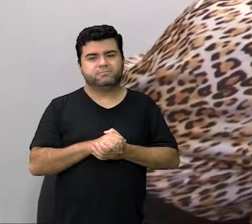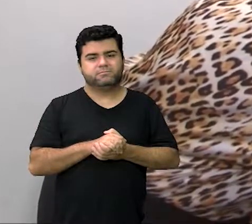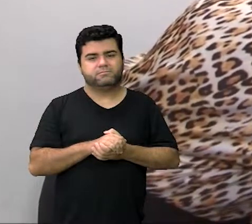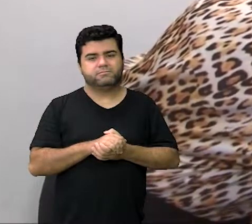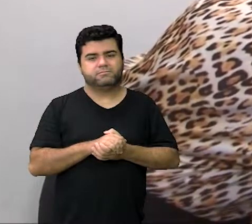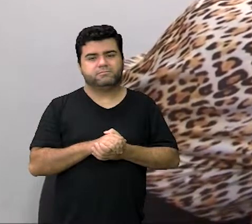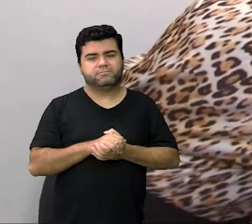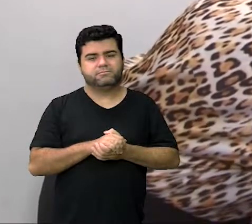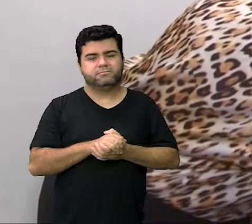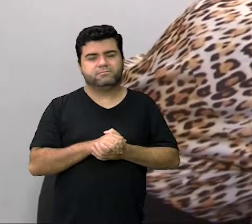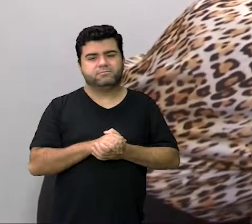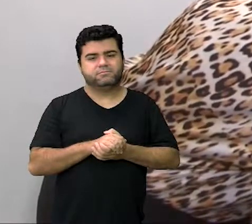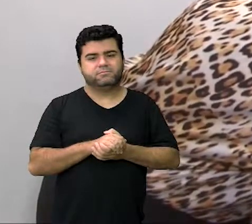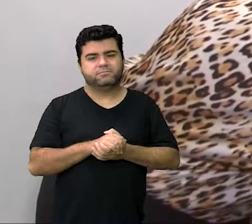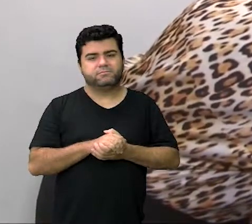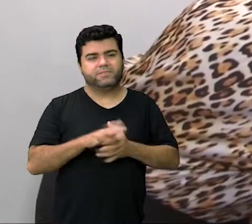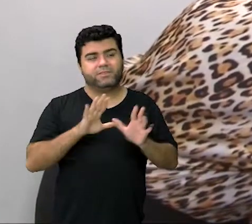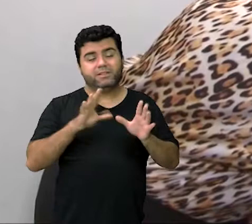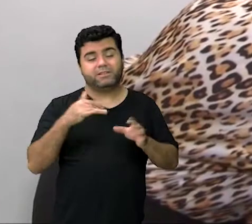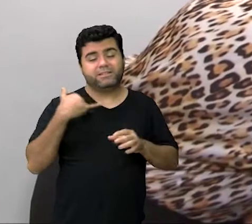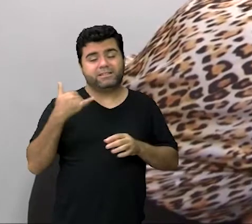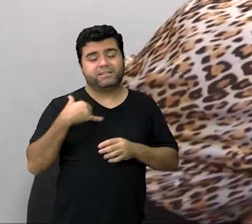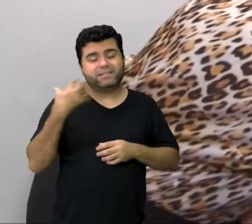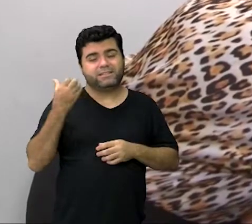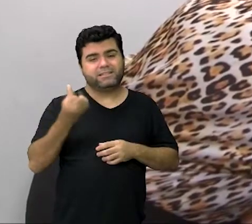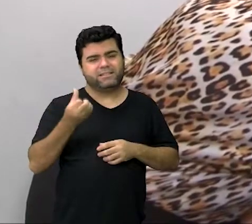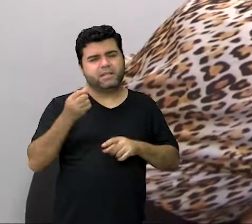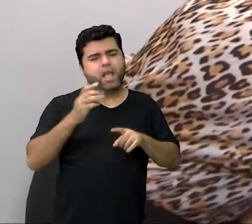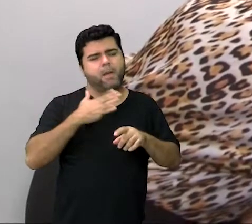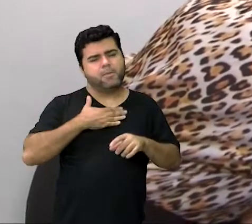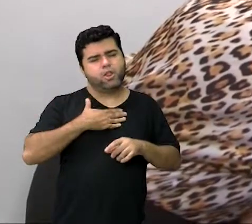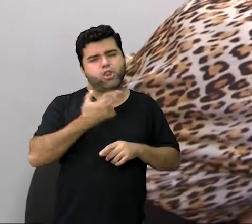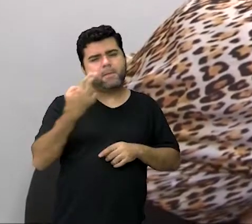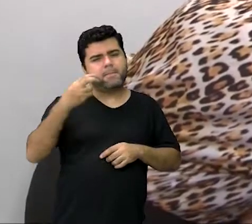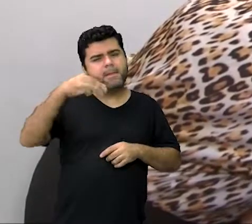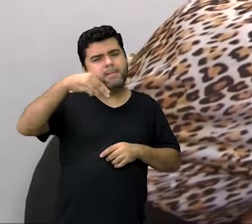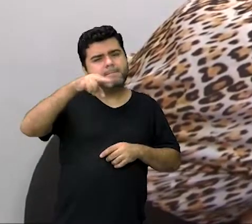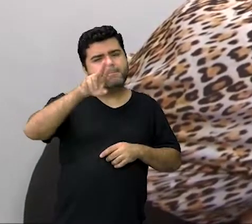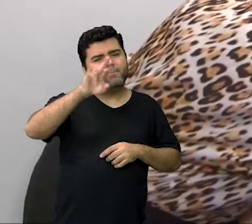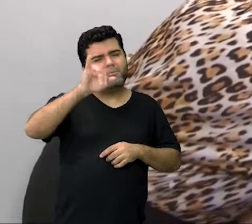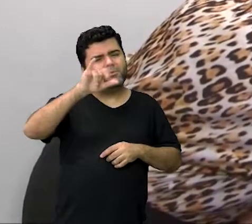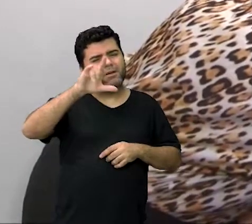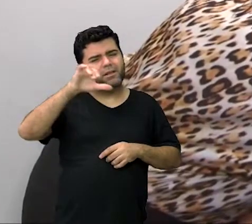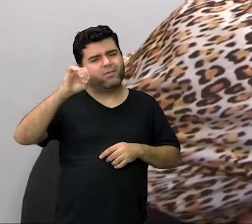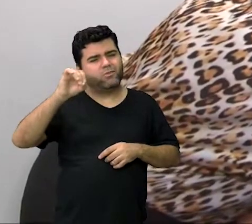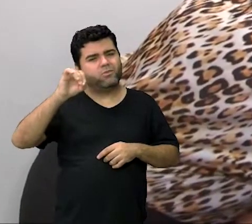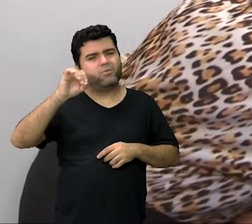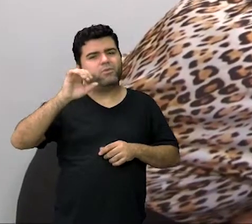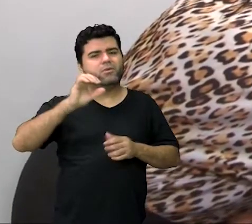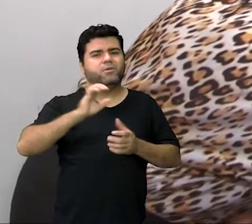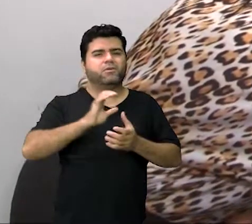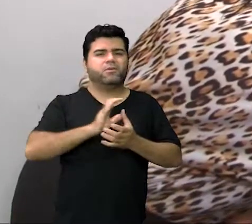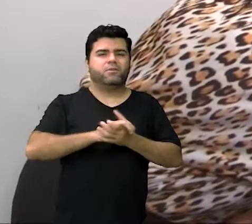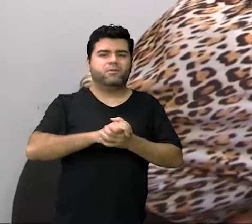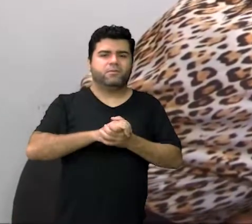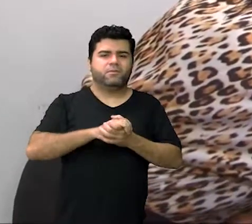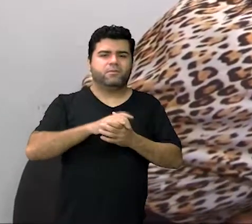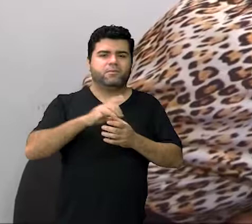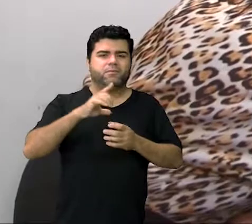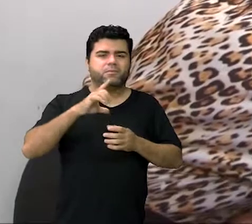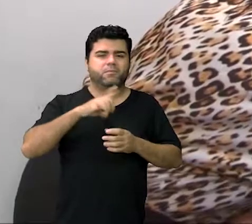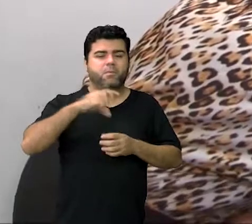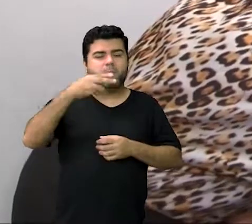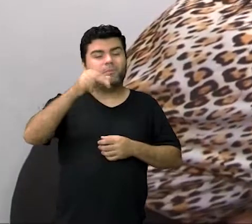Quantos anos você tem? Eu tenho 6. 6 anos? Mas eu sou um Murilo. Murilo? Você gosta de estudar? Miraí dos